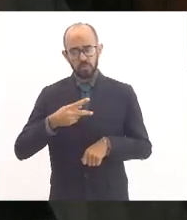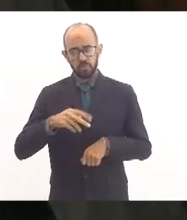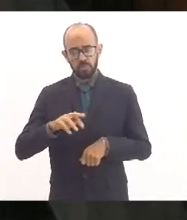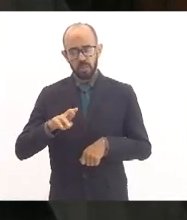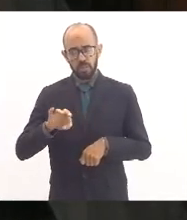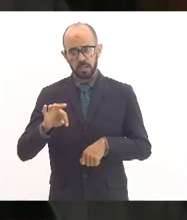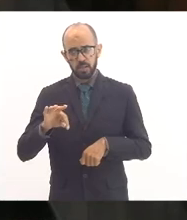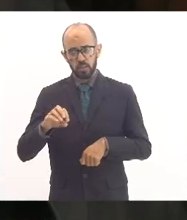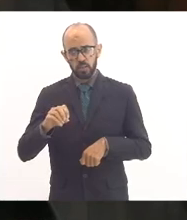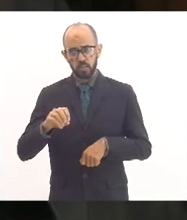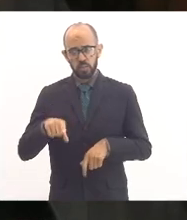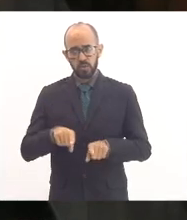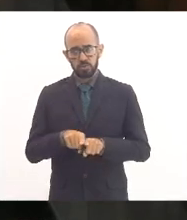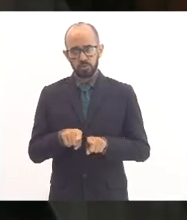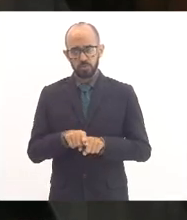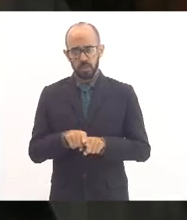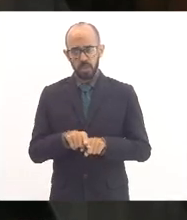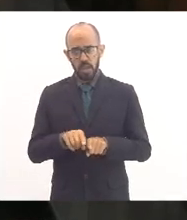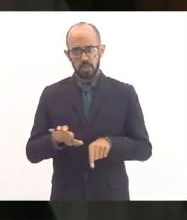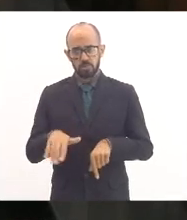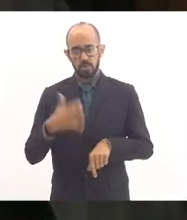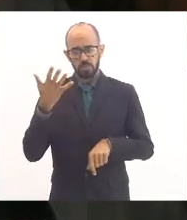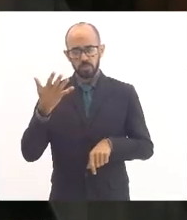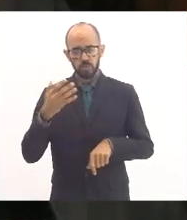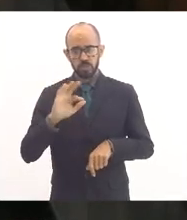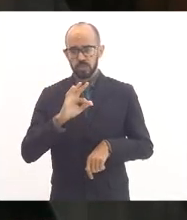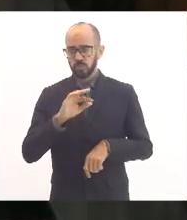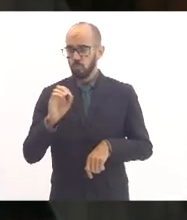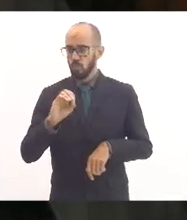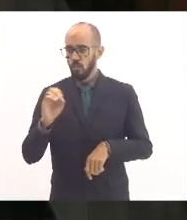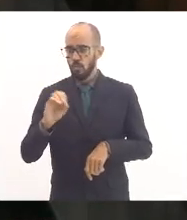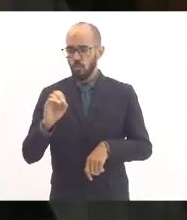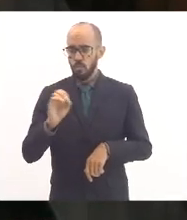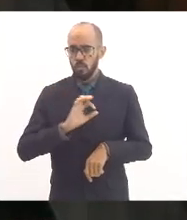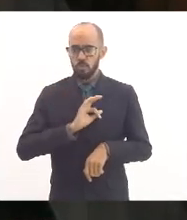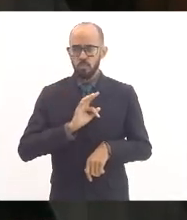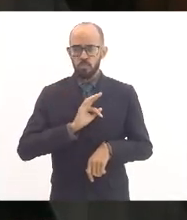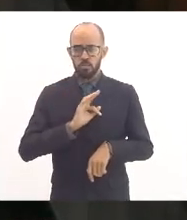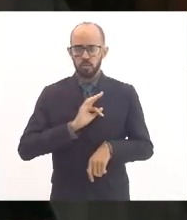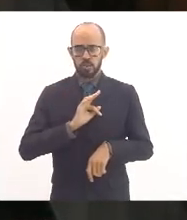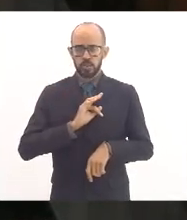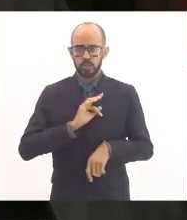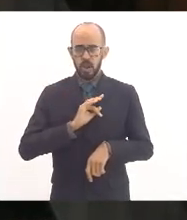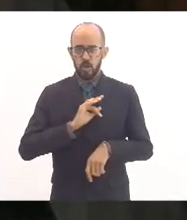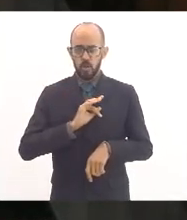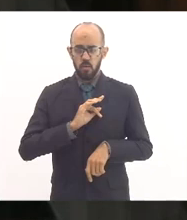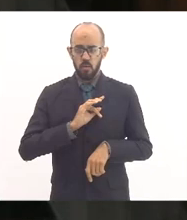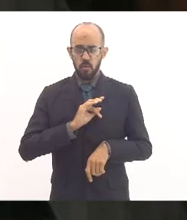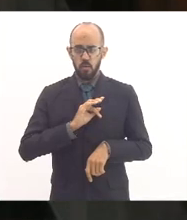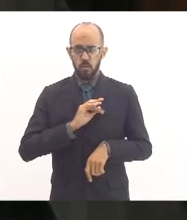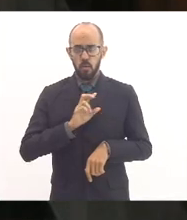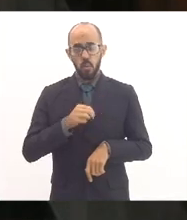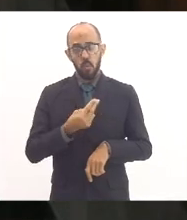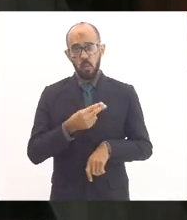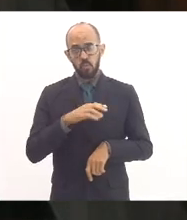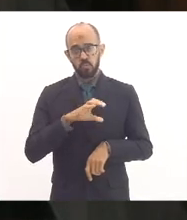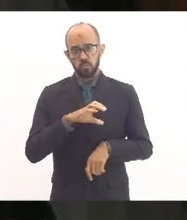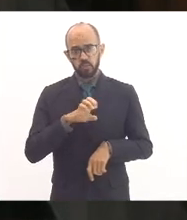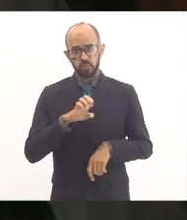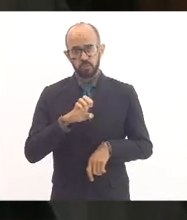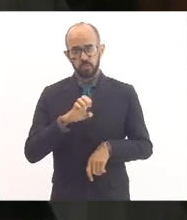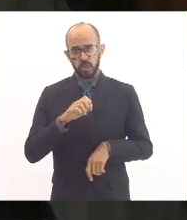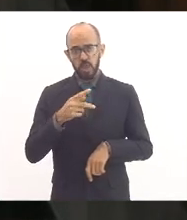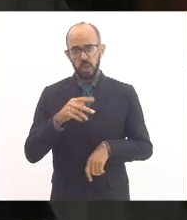promoções que nenhum policial civil nenhum policial civil a não ser os doces eprom